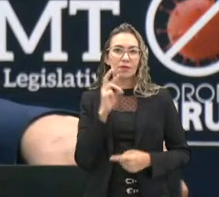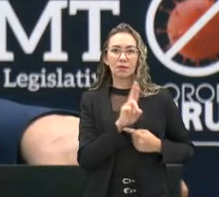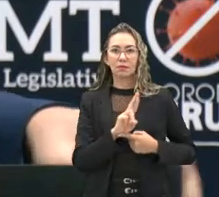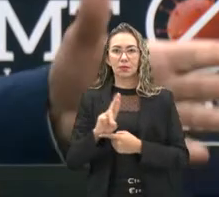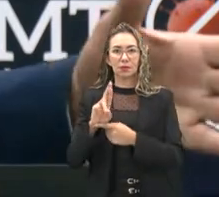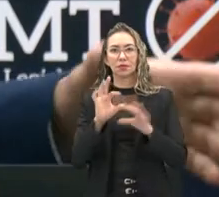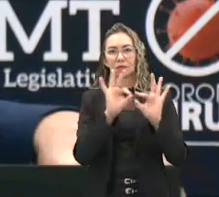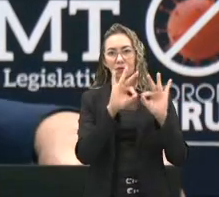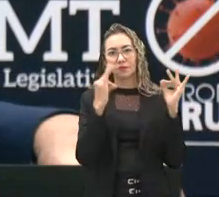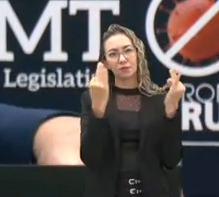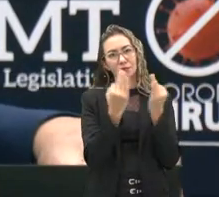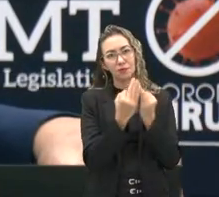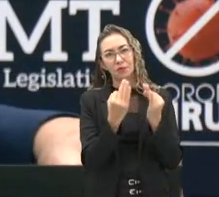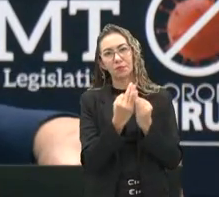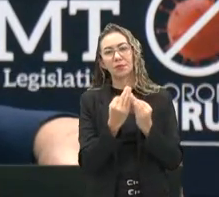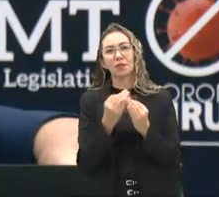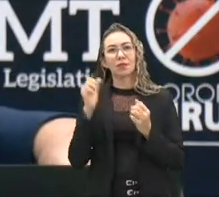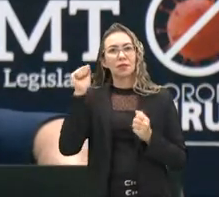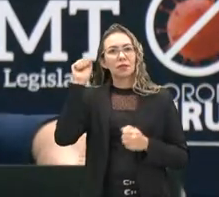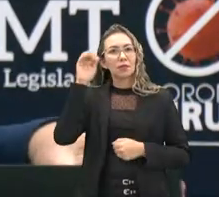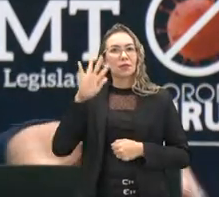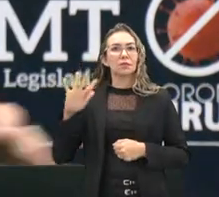família, autor do livro.